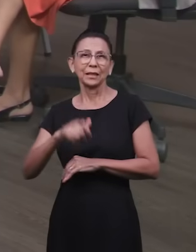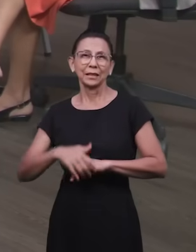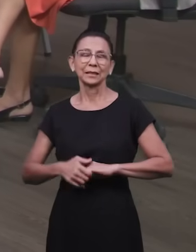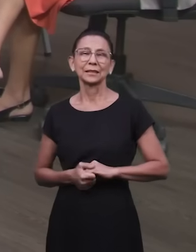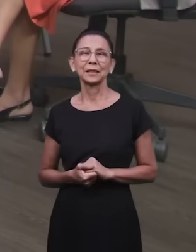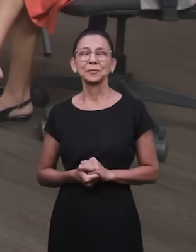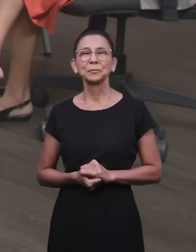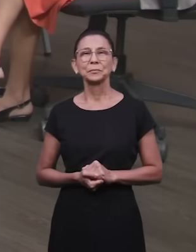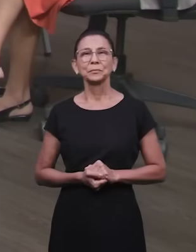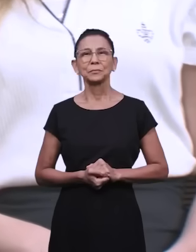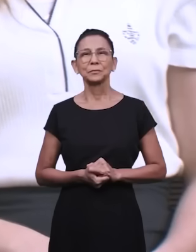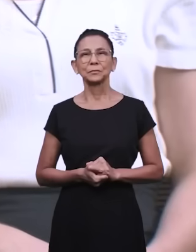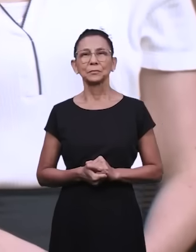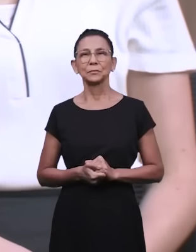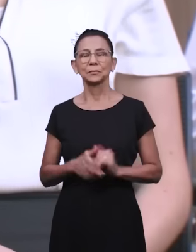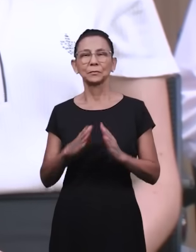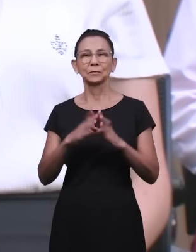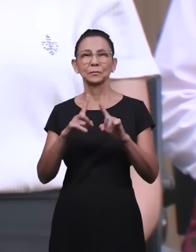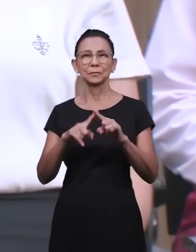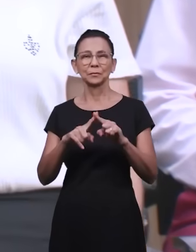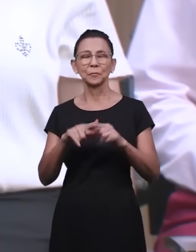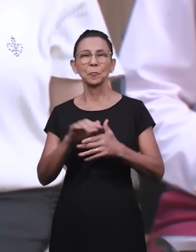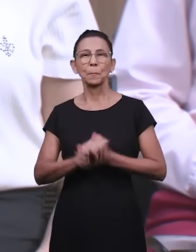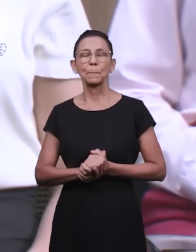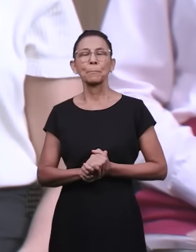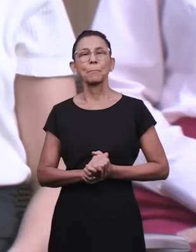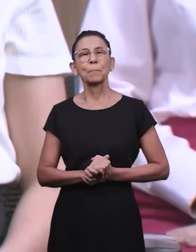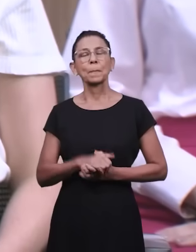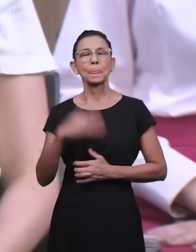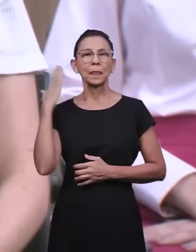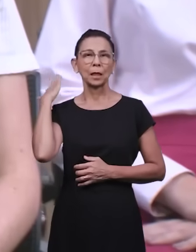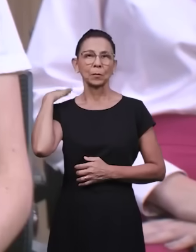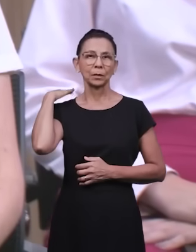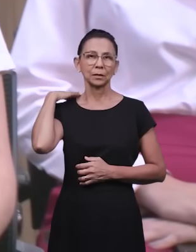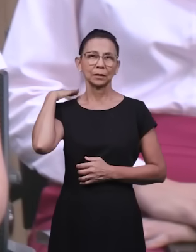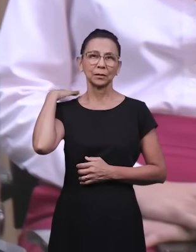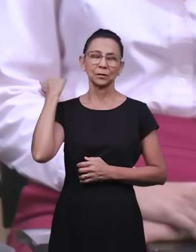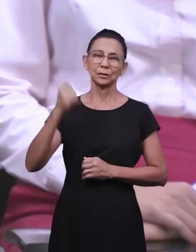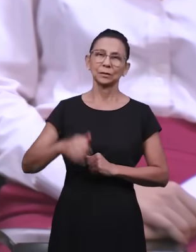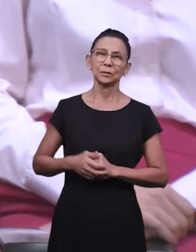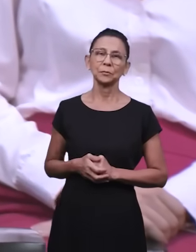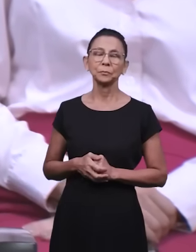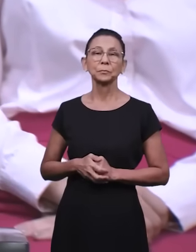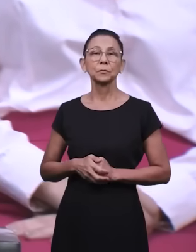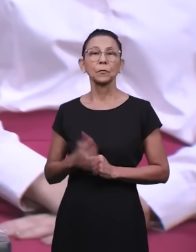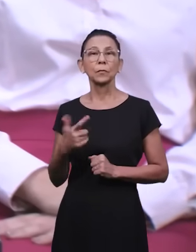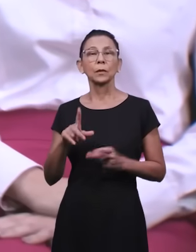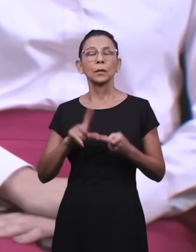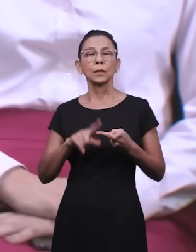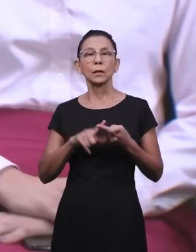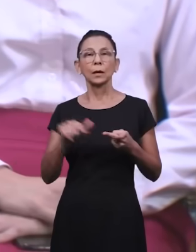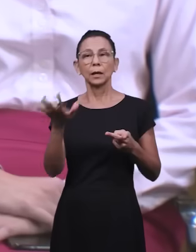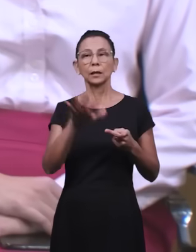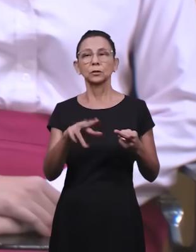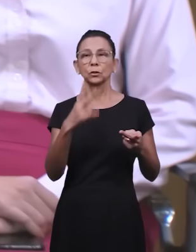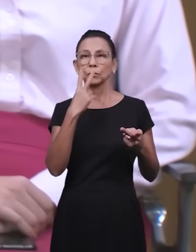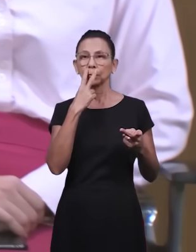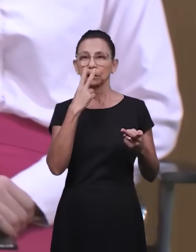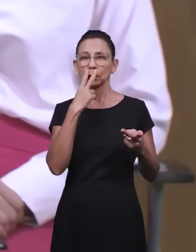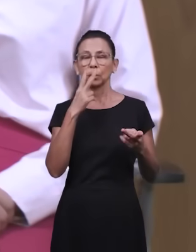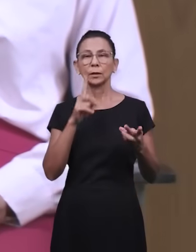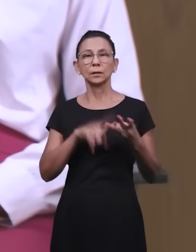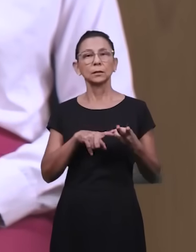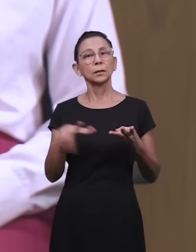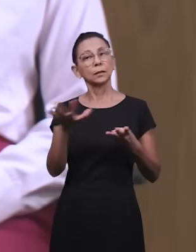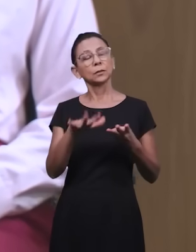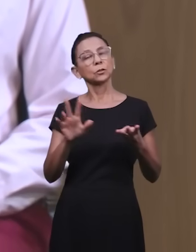da ICM Moby Dick. Temos também o Gustavo Lira, da ICM Grande Vitória, o Henrique França, da Praia da